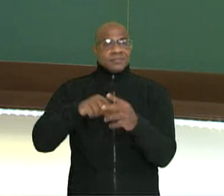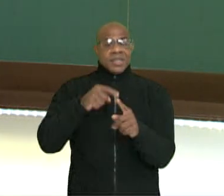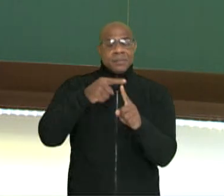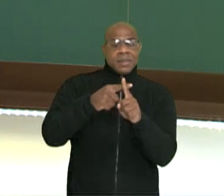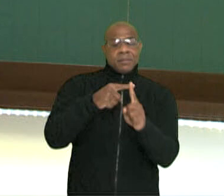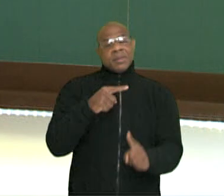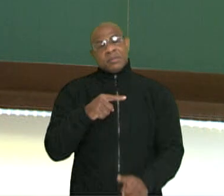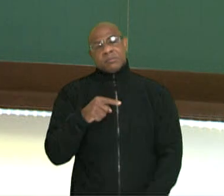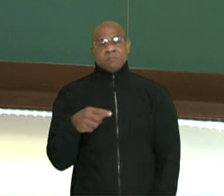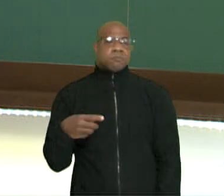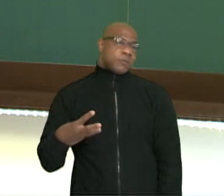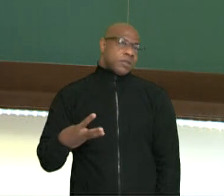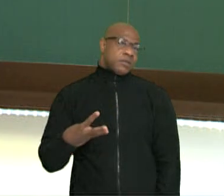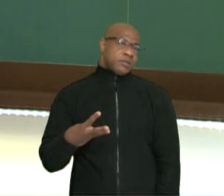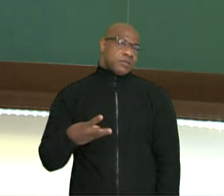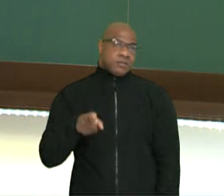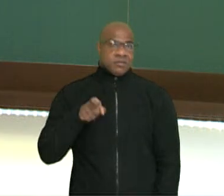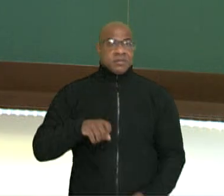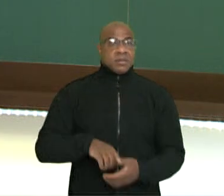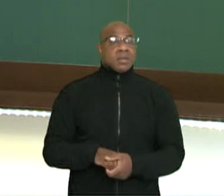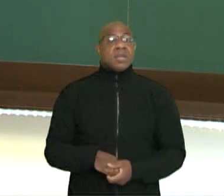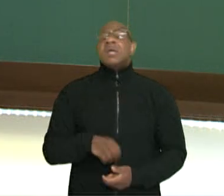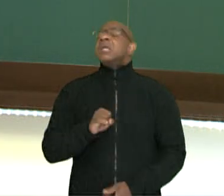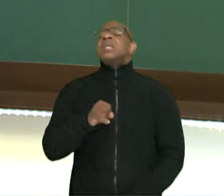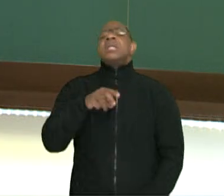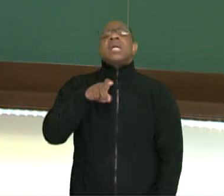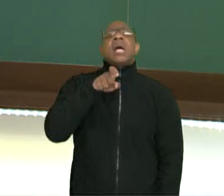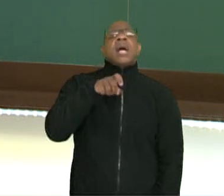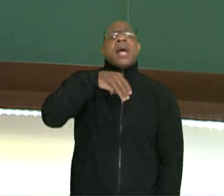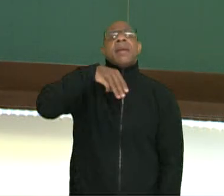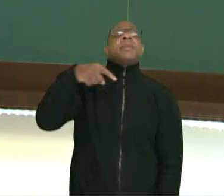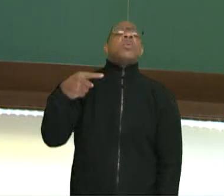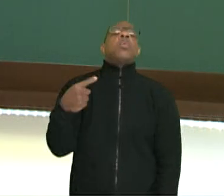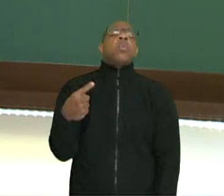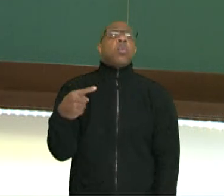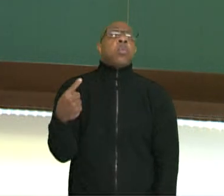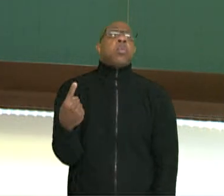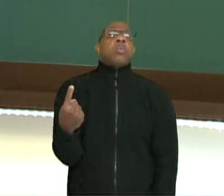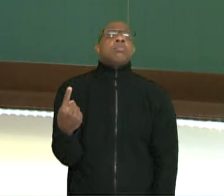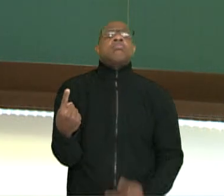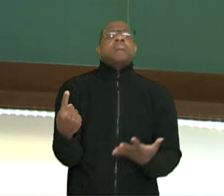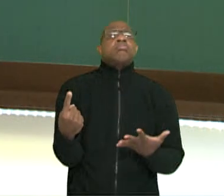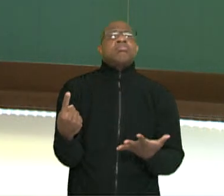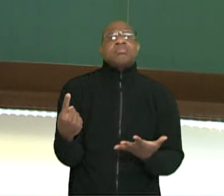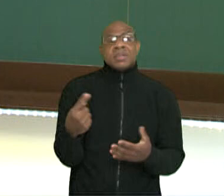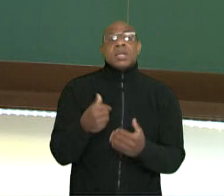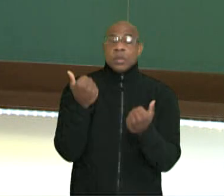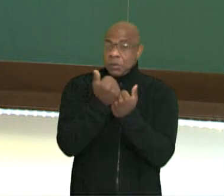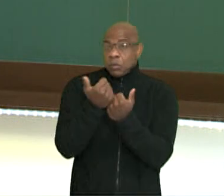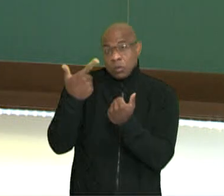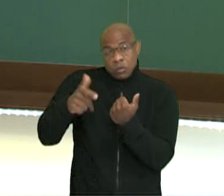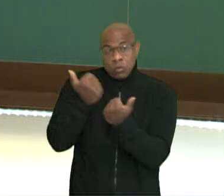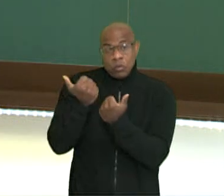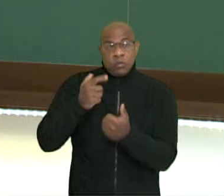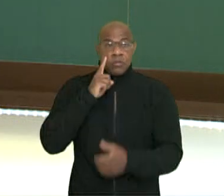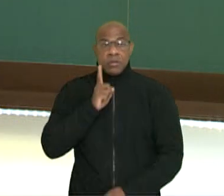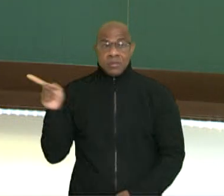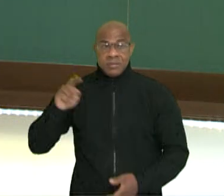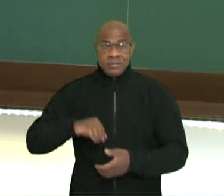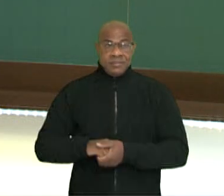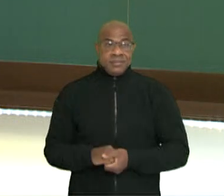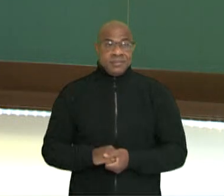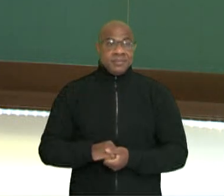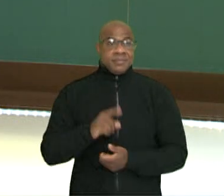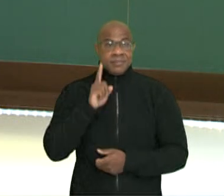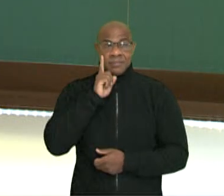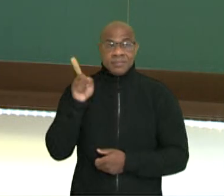menos 3. E se o m for 1? Porque o m também deu 1, lembra? Substituo de novo, ó, x ao quadrado igual a m.